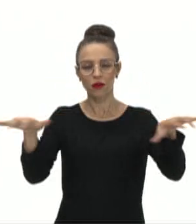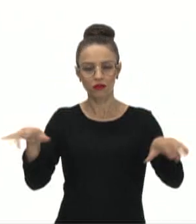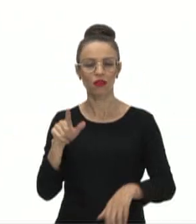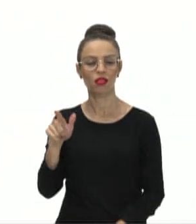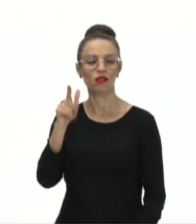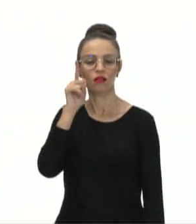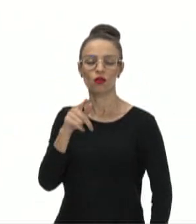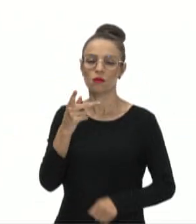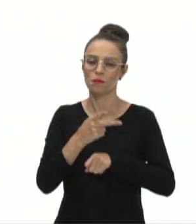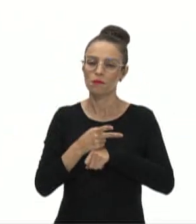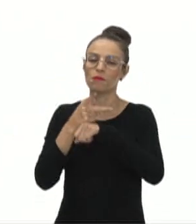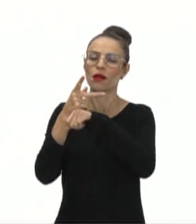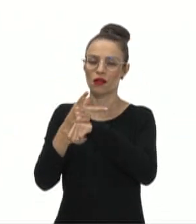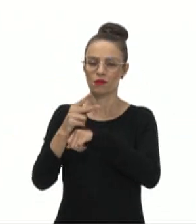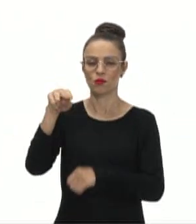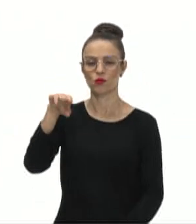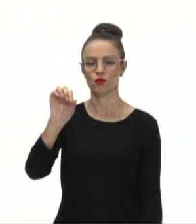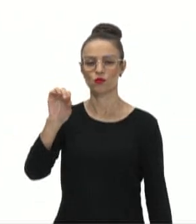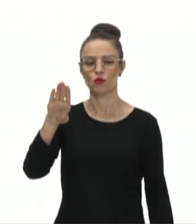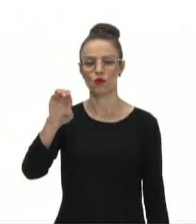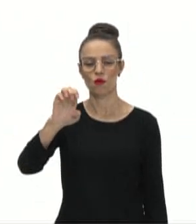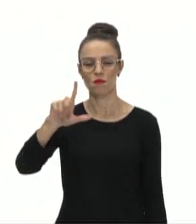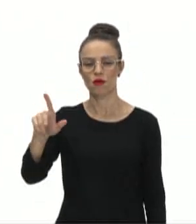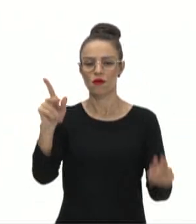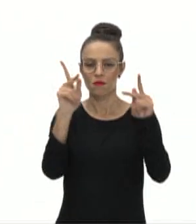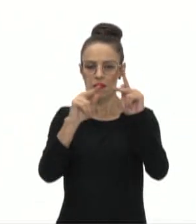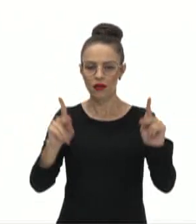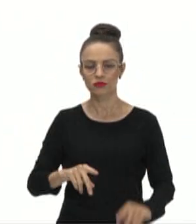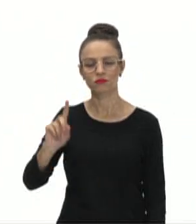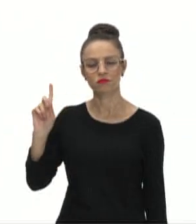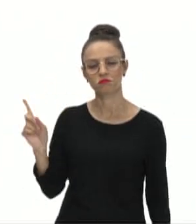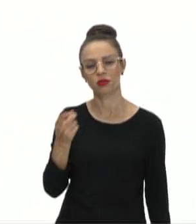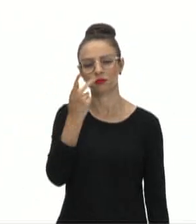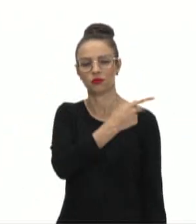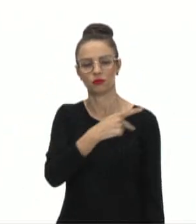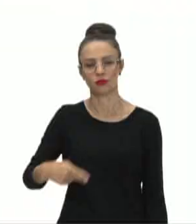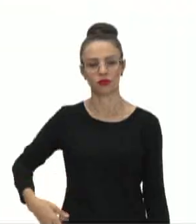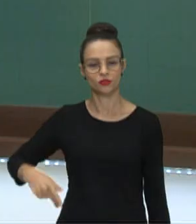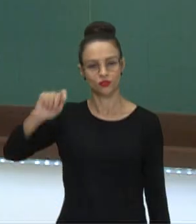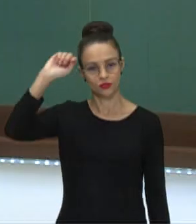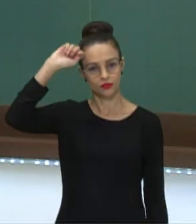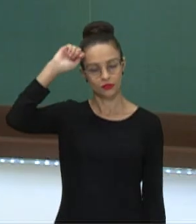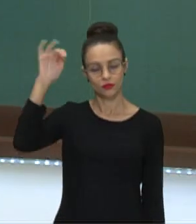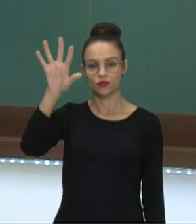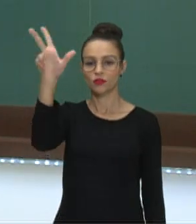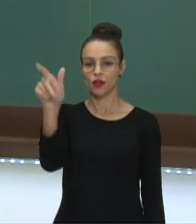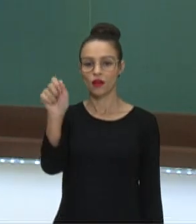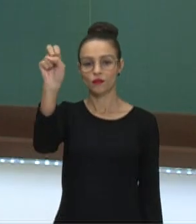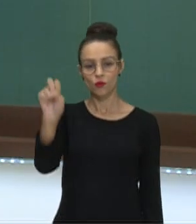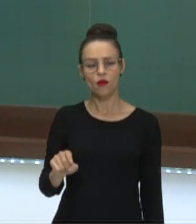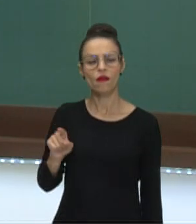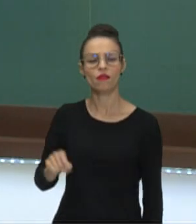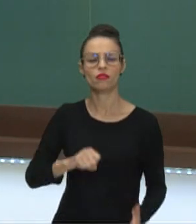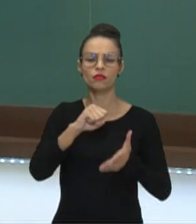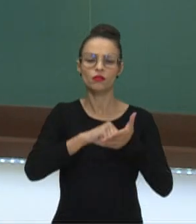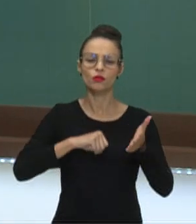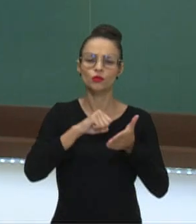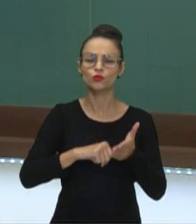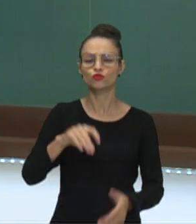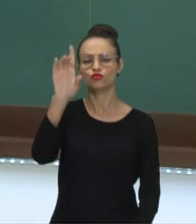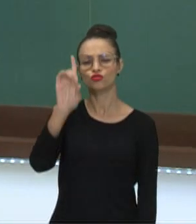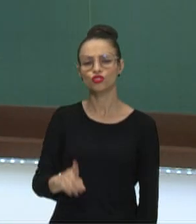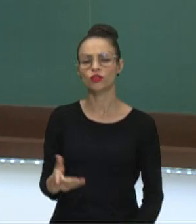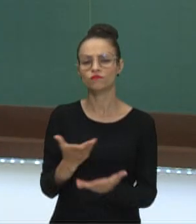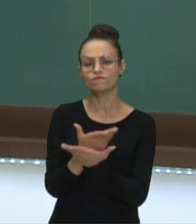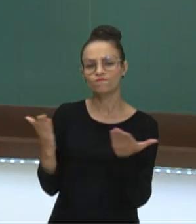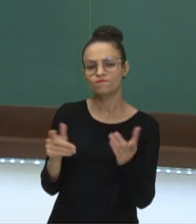da Paz e se tornou o primeiro presidente negro da África do Sul. Ele lutou pelos direitos dos negros, que